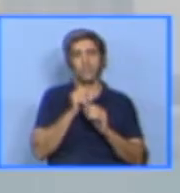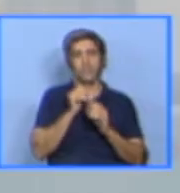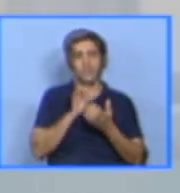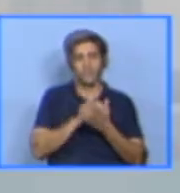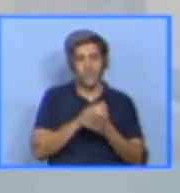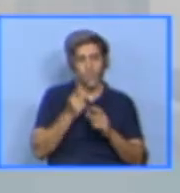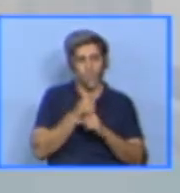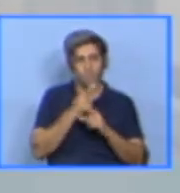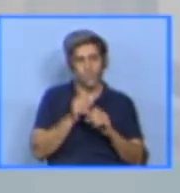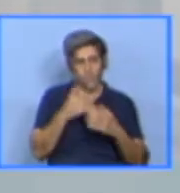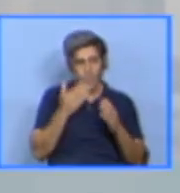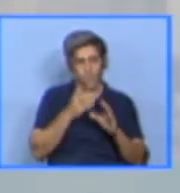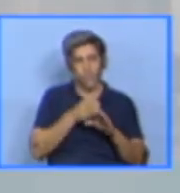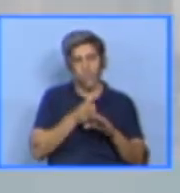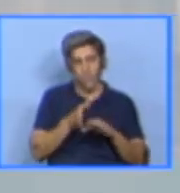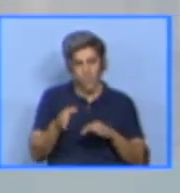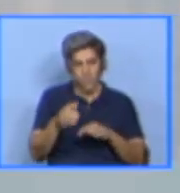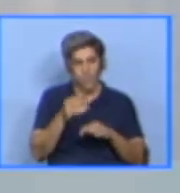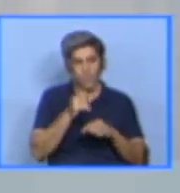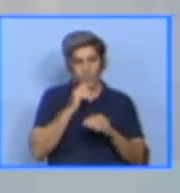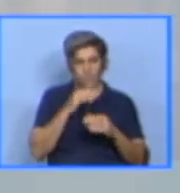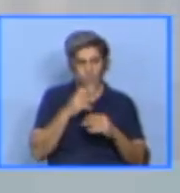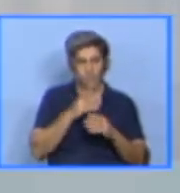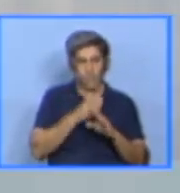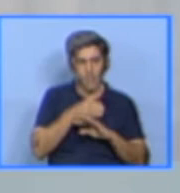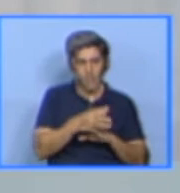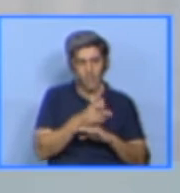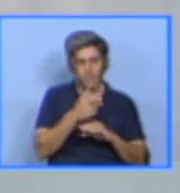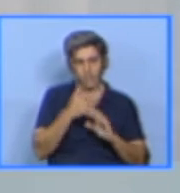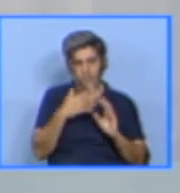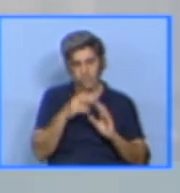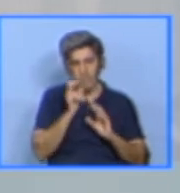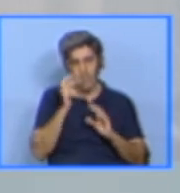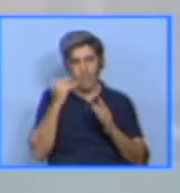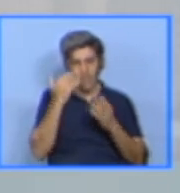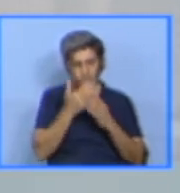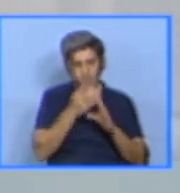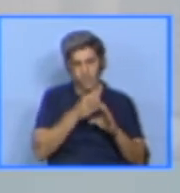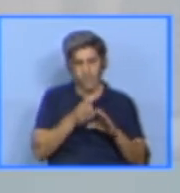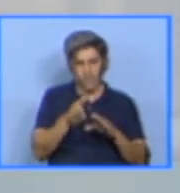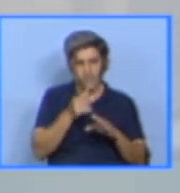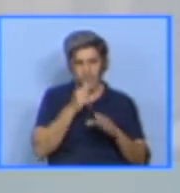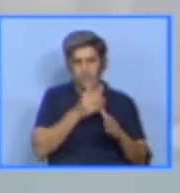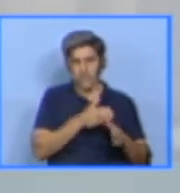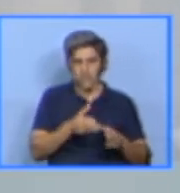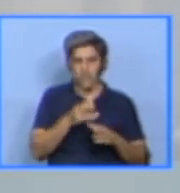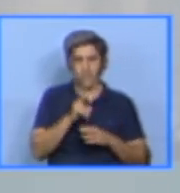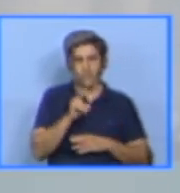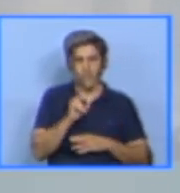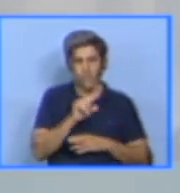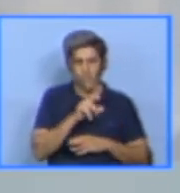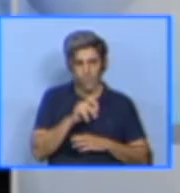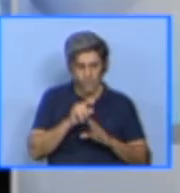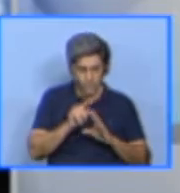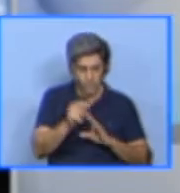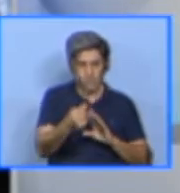todos estes sacramentos da Igreja, este barco foi levando ao longo dos anos pelo rio Volga, para cima e para baixo,